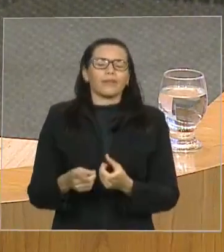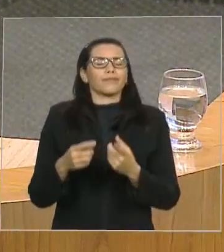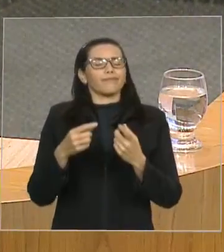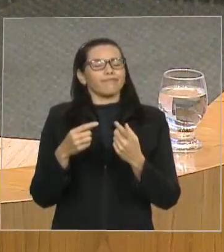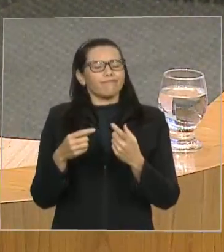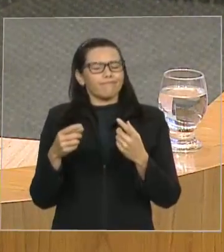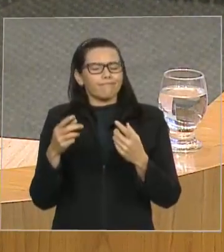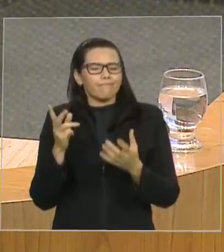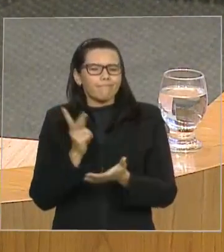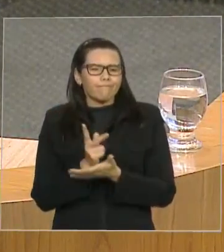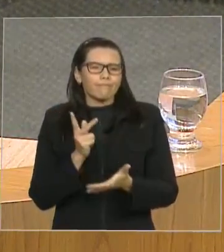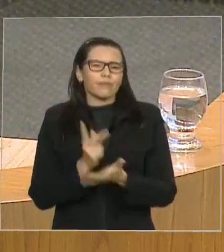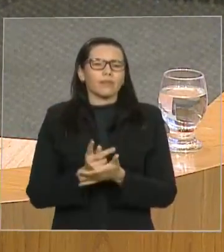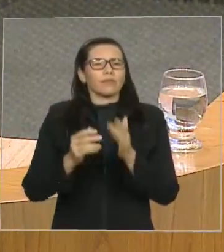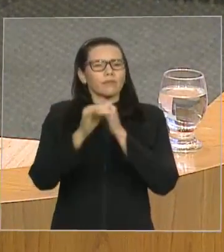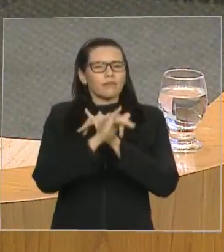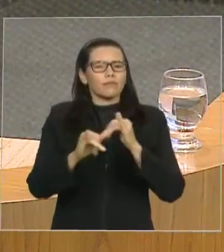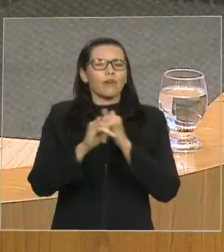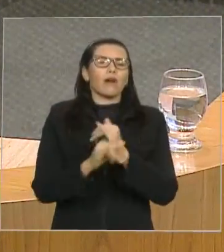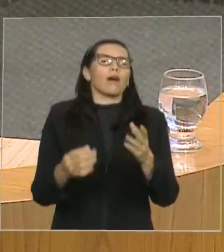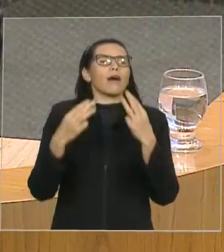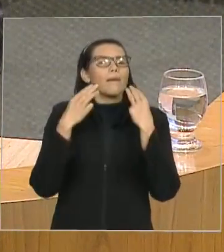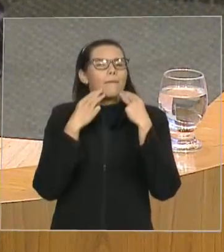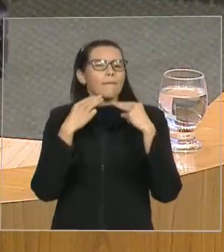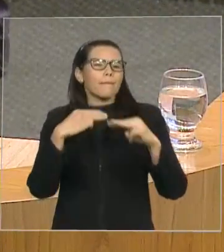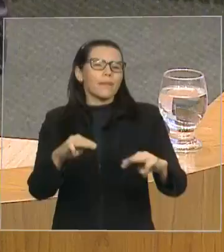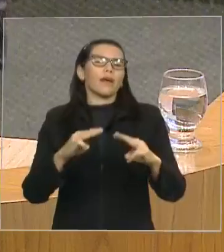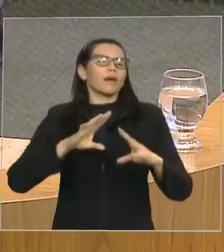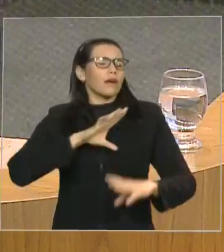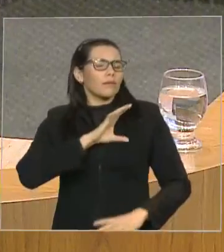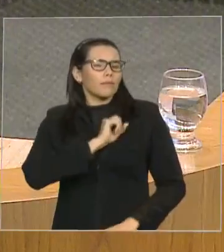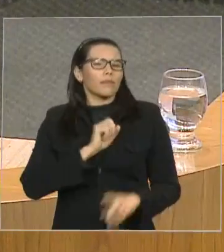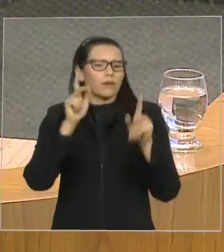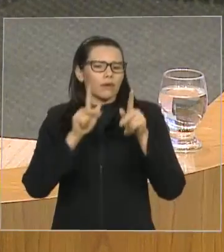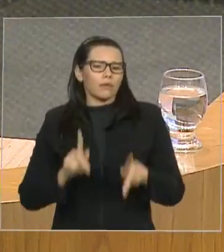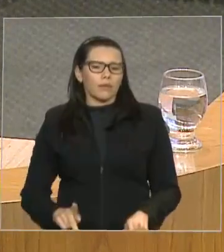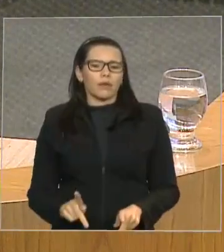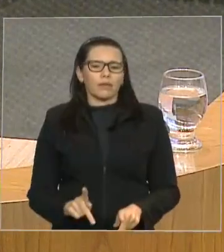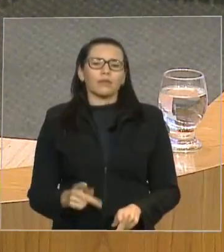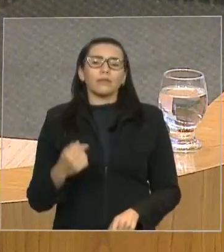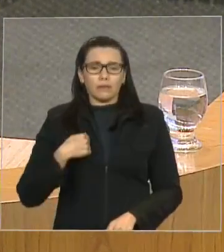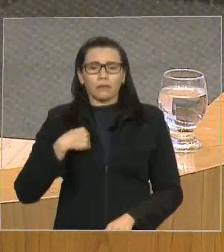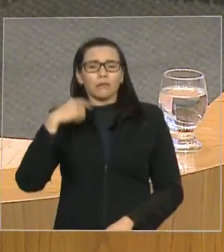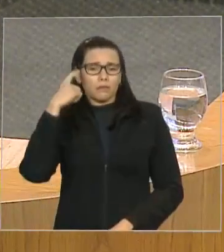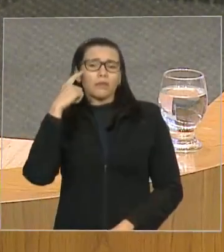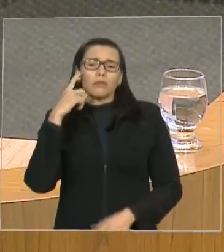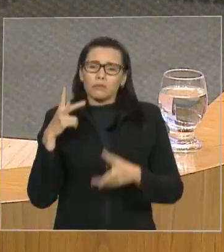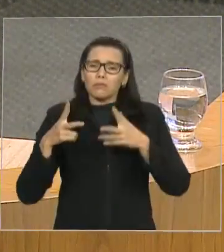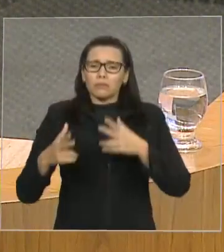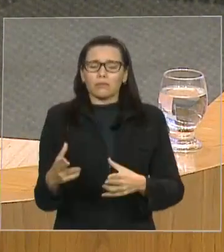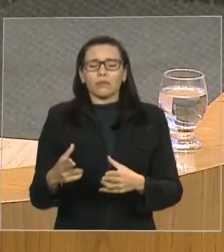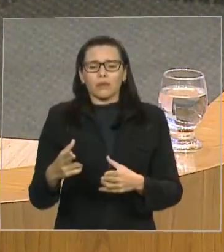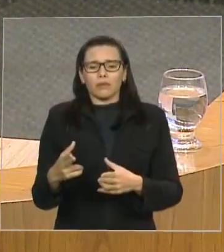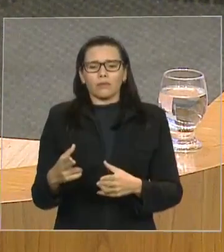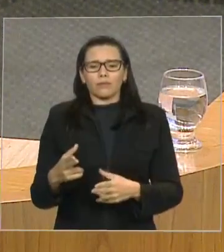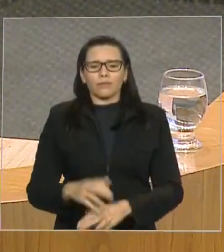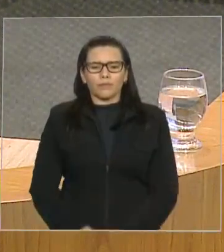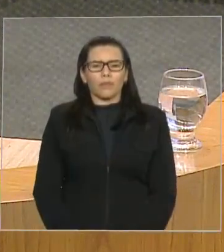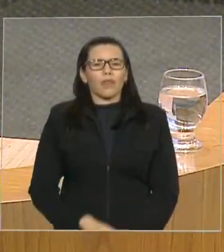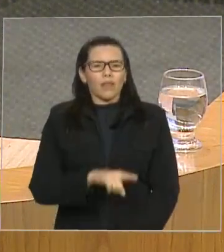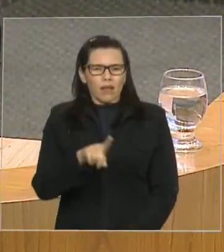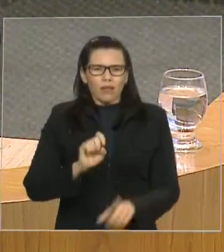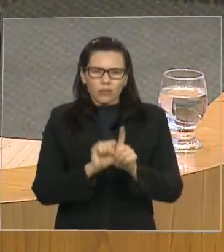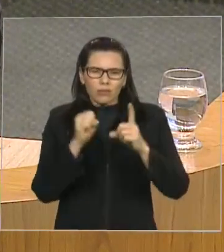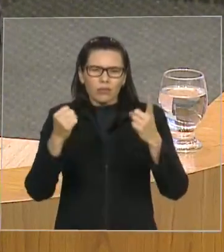vai transformar e fará com que a sociedade, a nova sociedade ocidental, nascida das ruínas